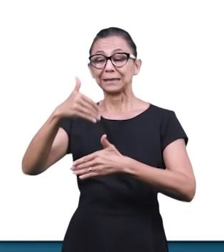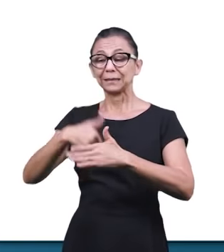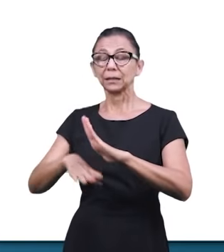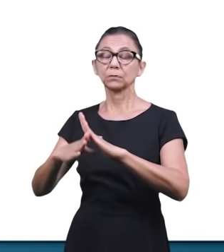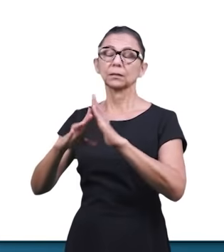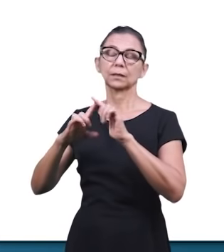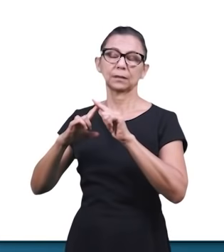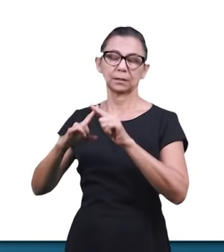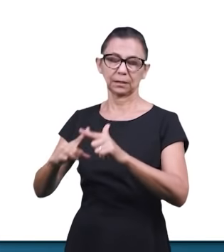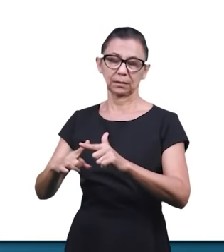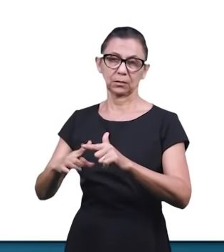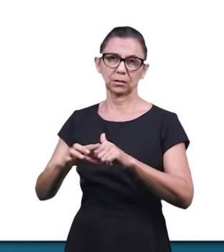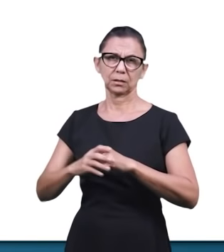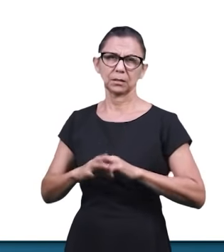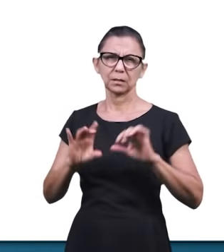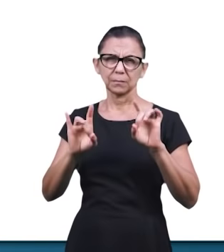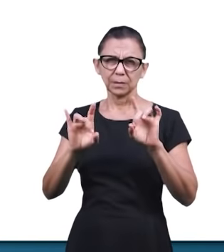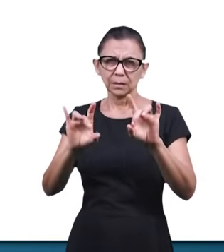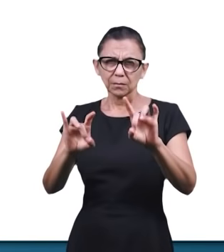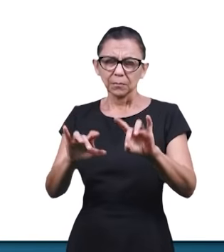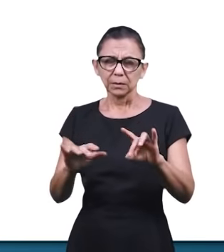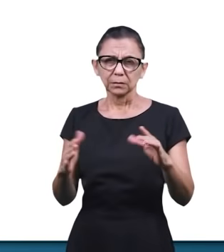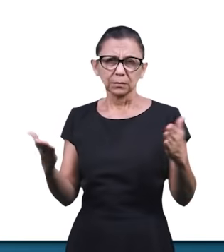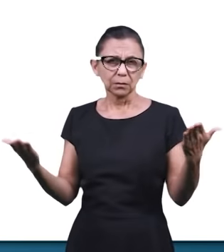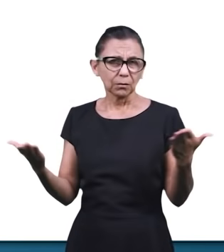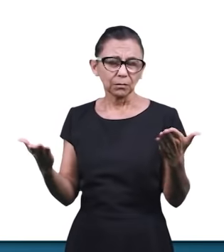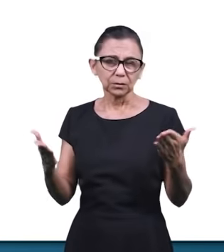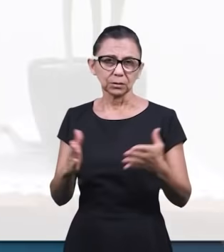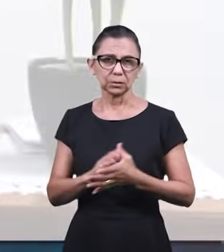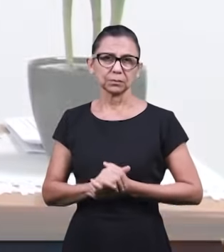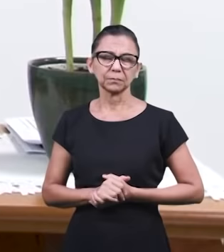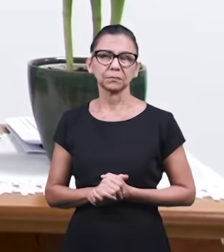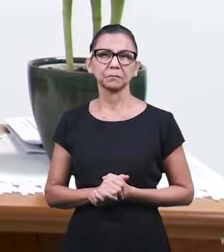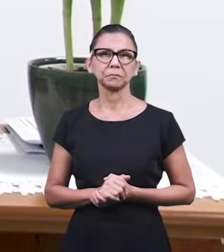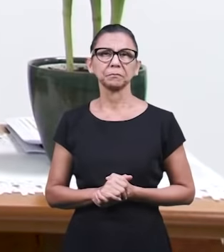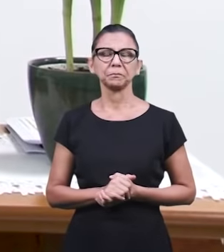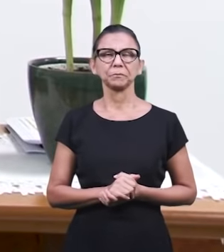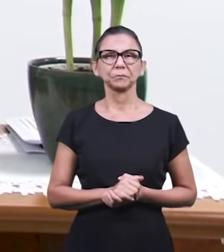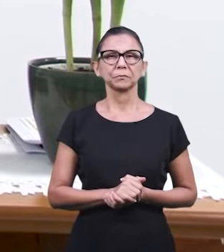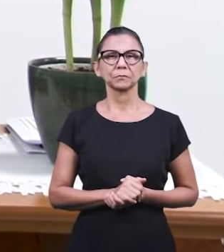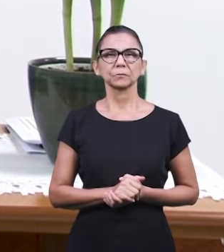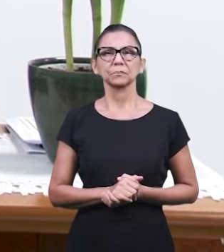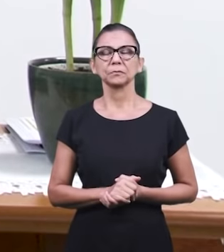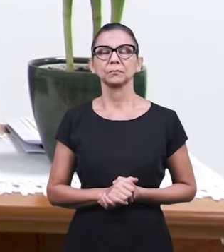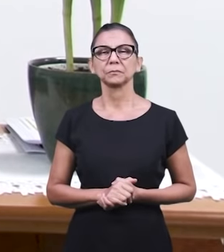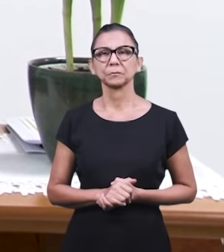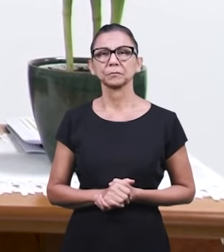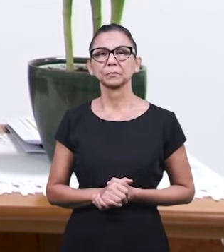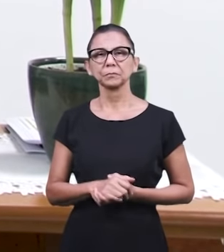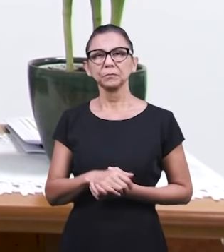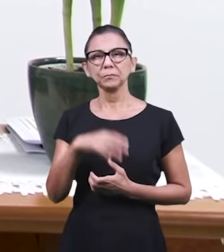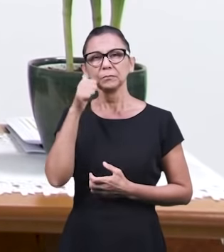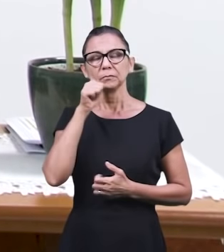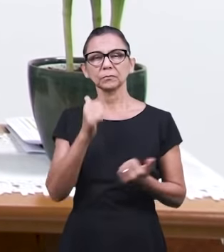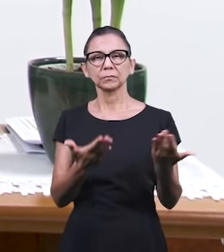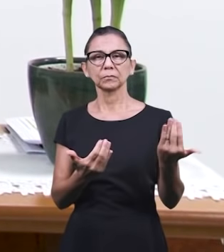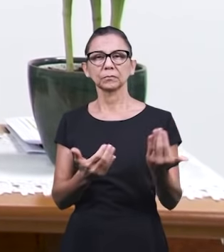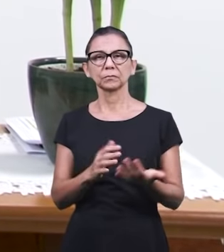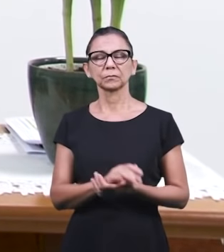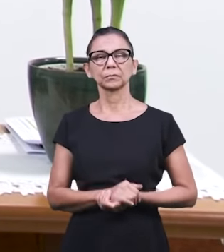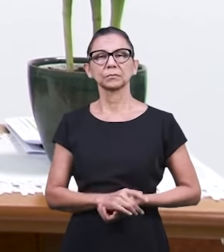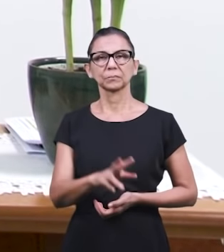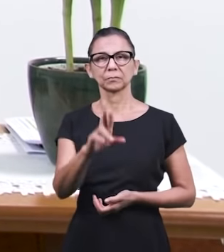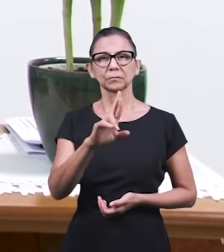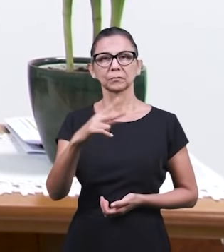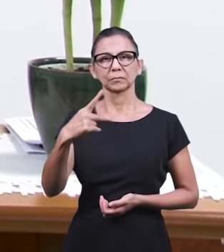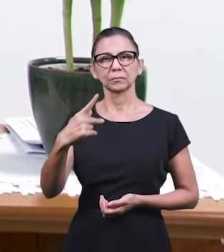igreja, especialmente neste tempo? Quem vai responder é a jovem Pamela de Souza da Silva, da